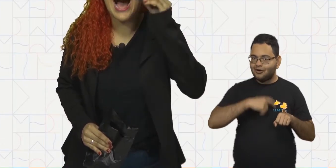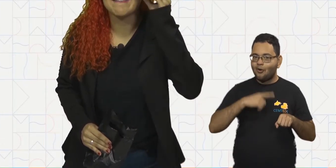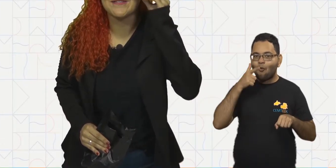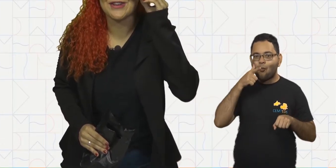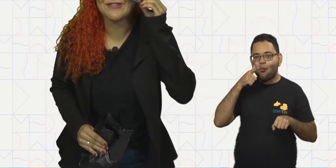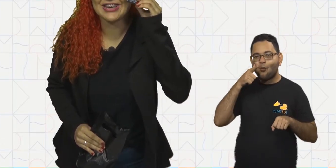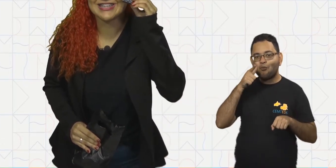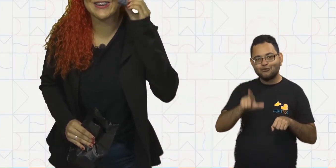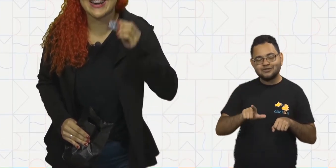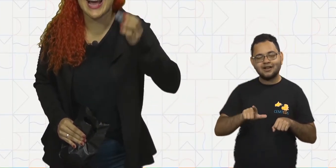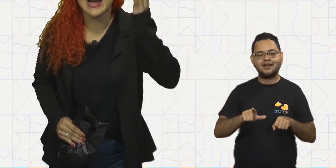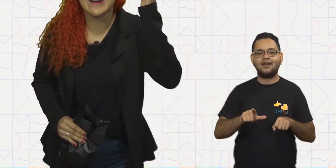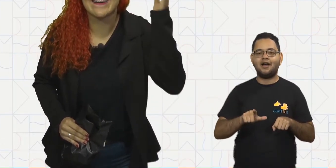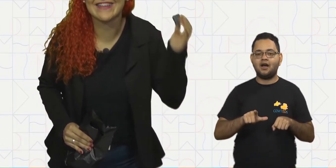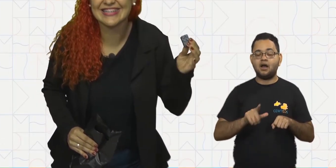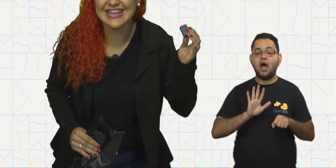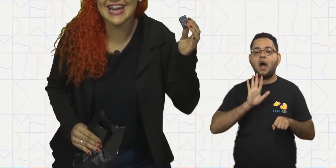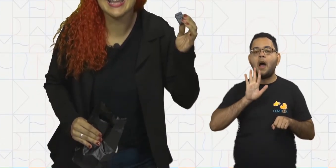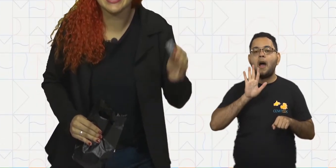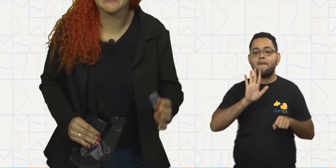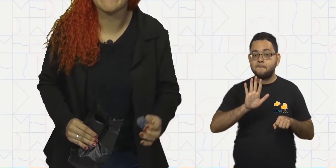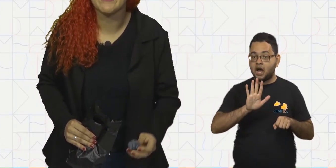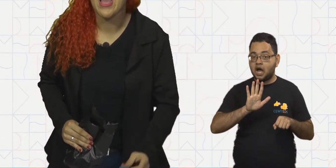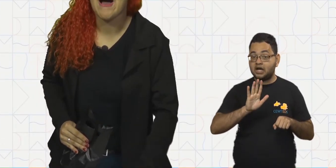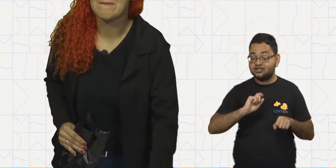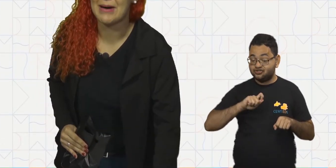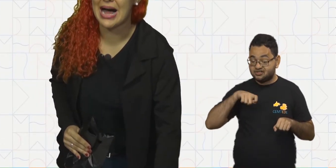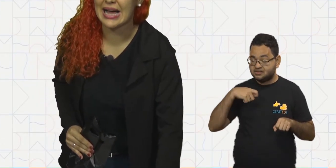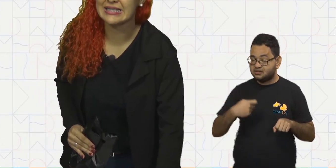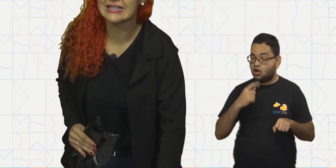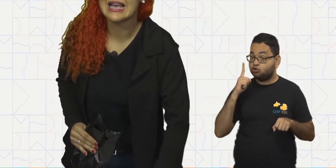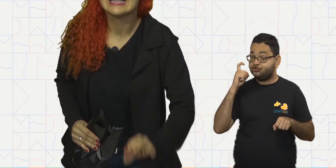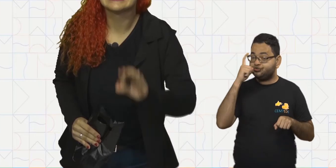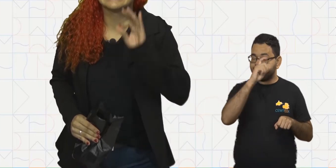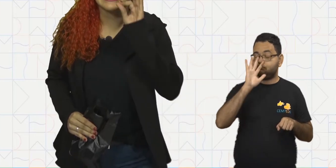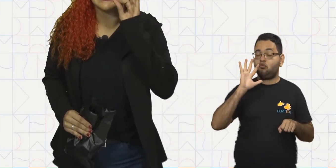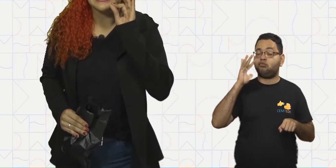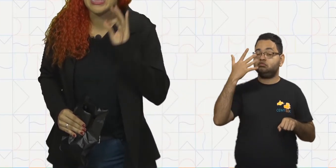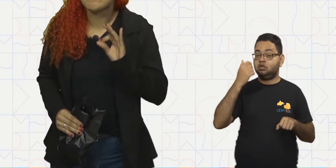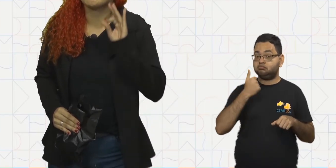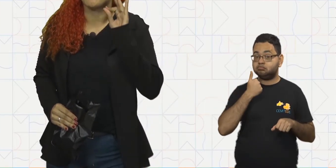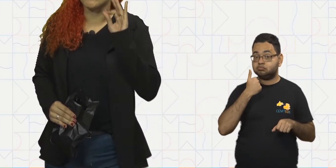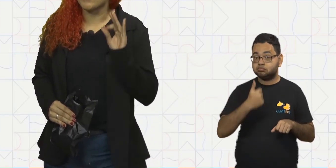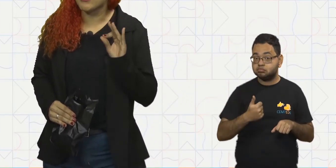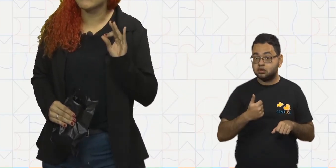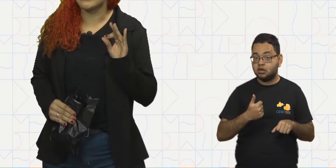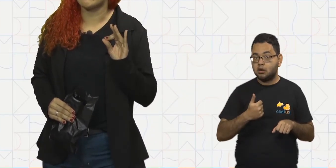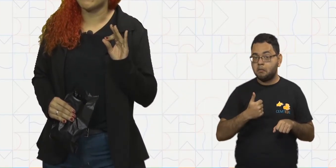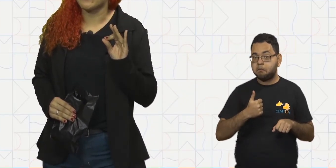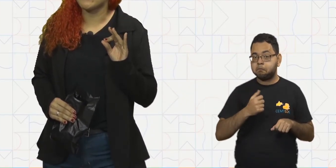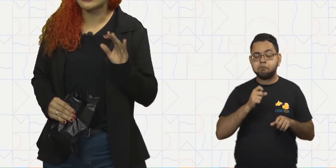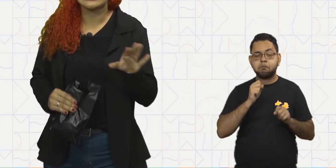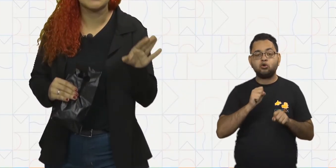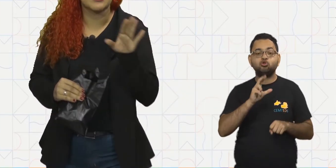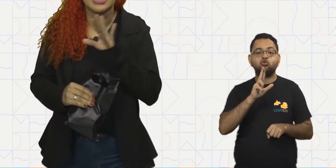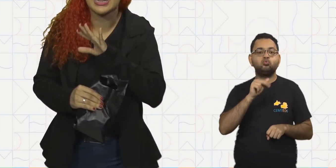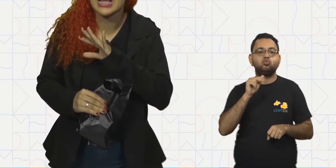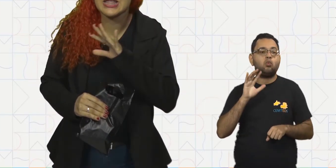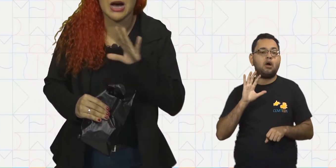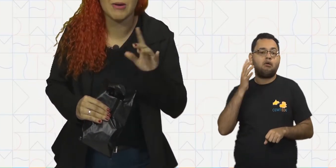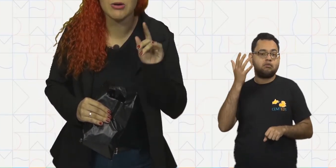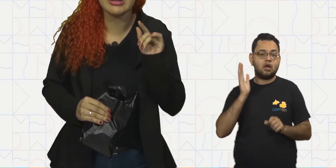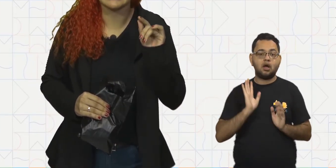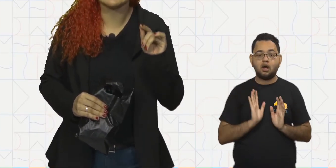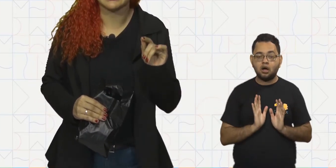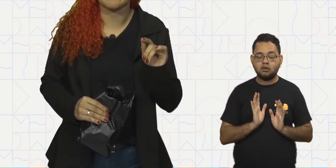ir a professora conseguiu Mas seria pouco provável viu que